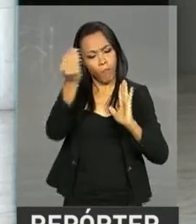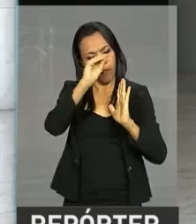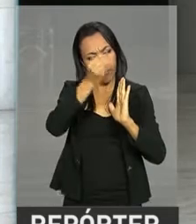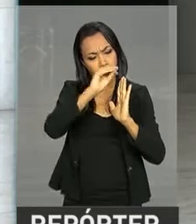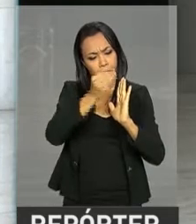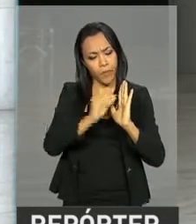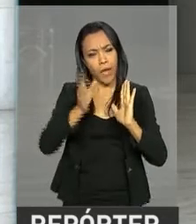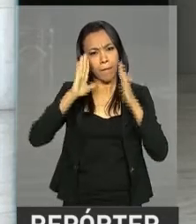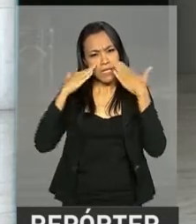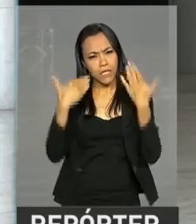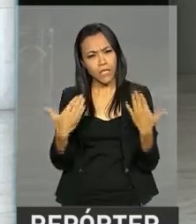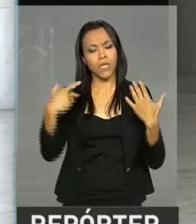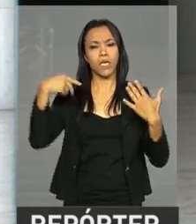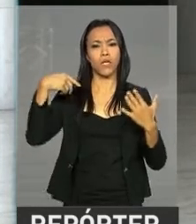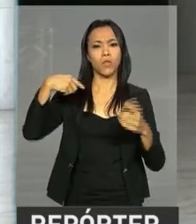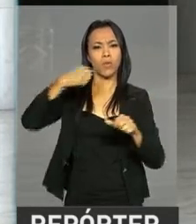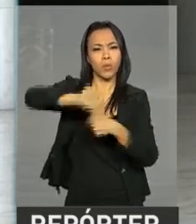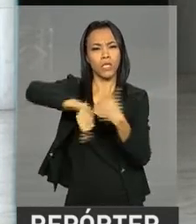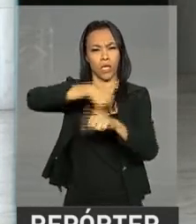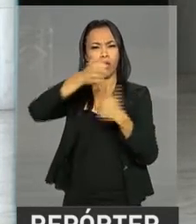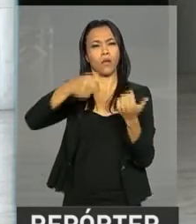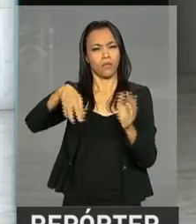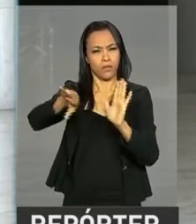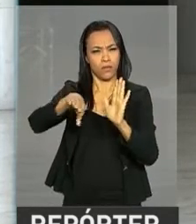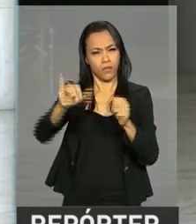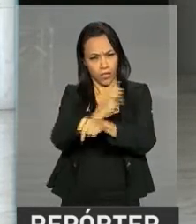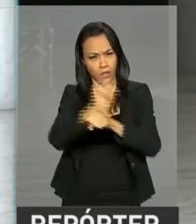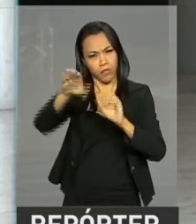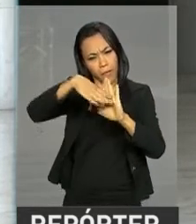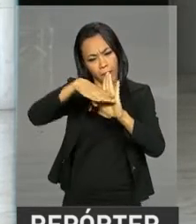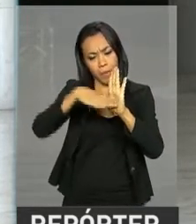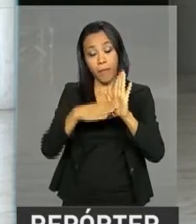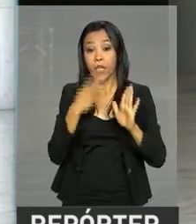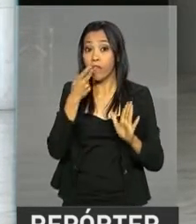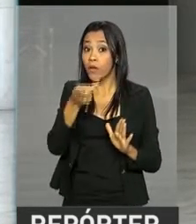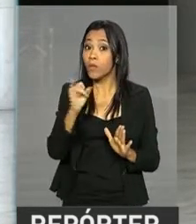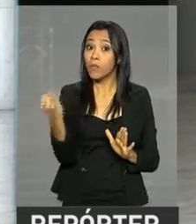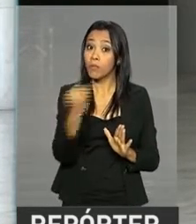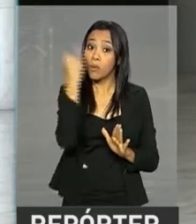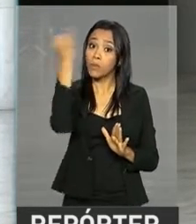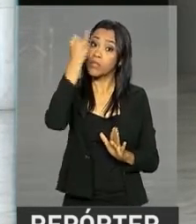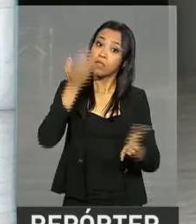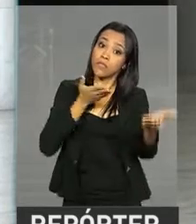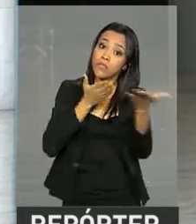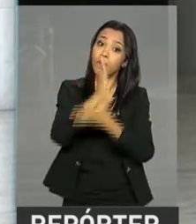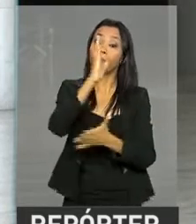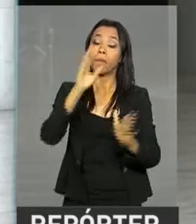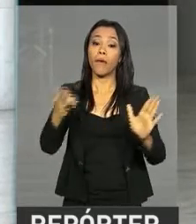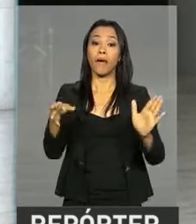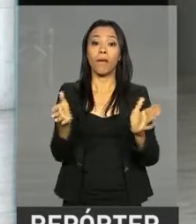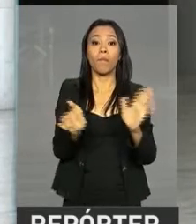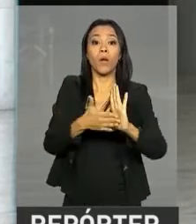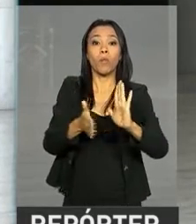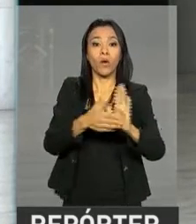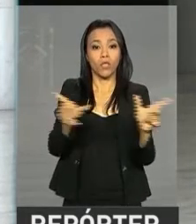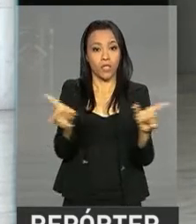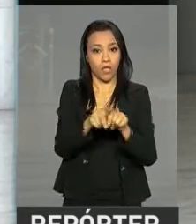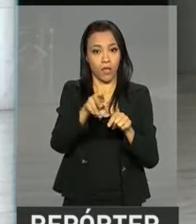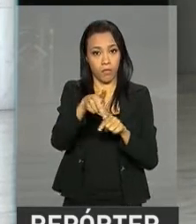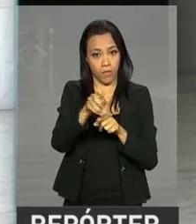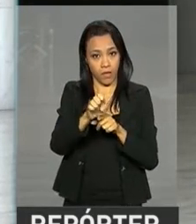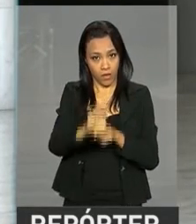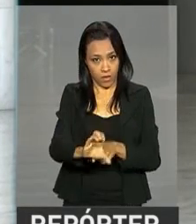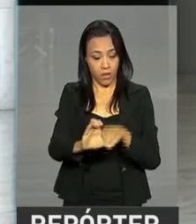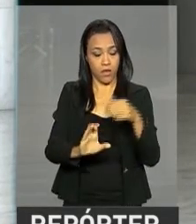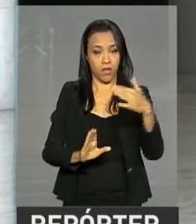vem discutindo. Ele falou mais uma vez sobre a importância da aprovação da proposta de emenda à Constituição, que estabelece, fixa